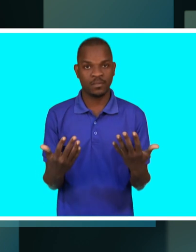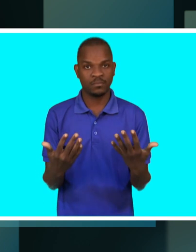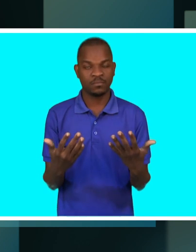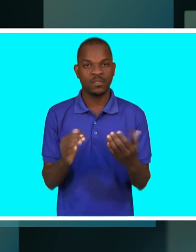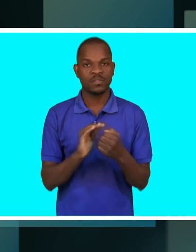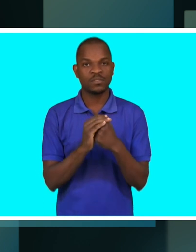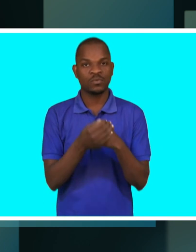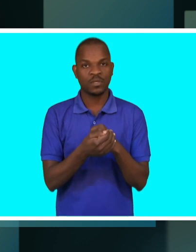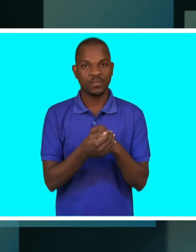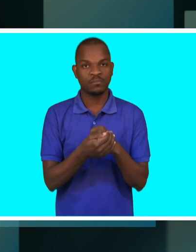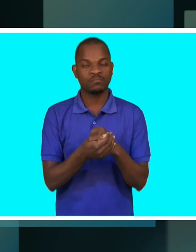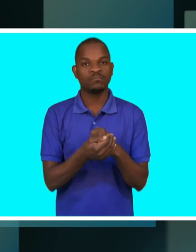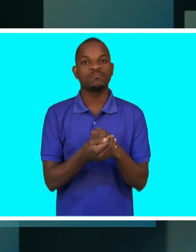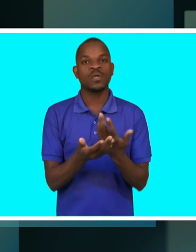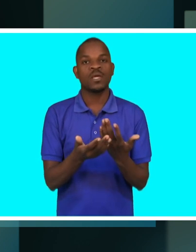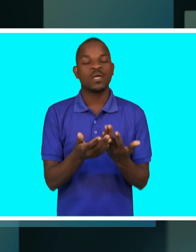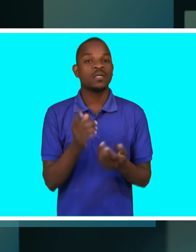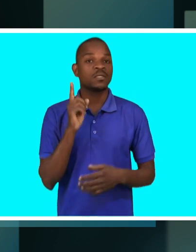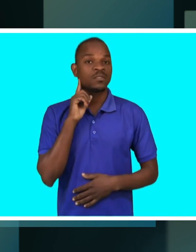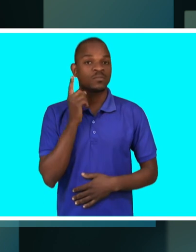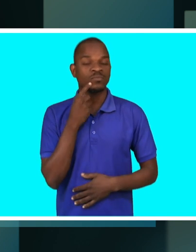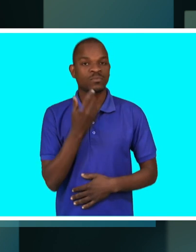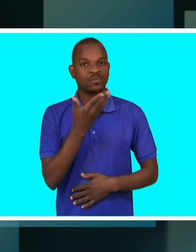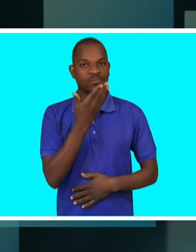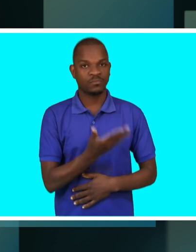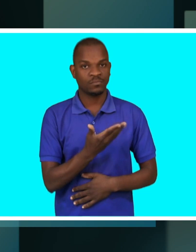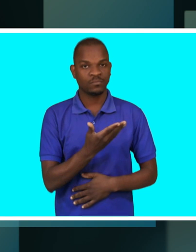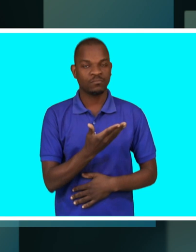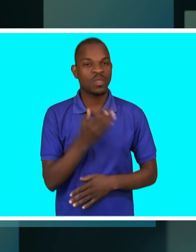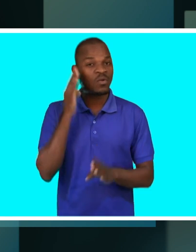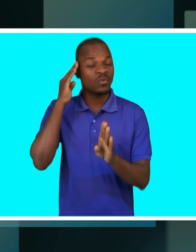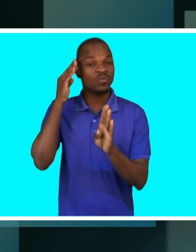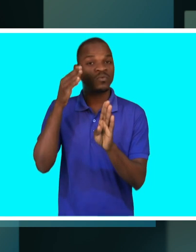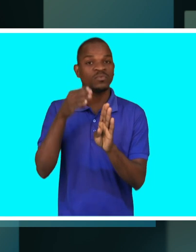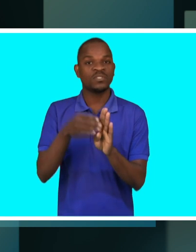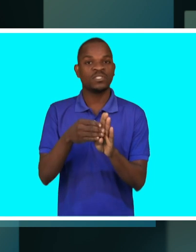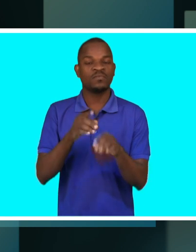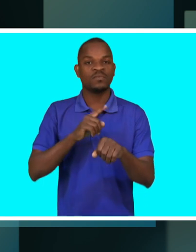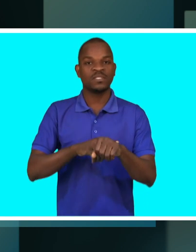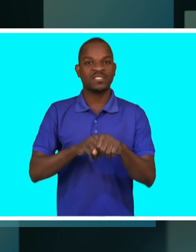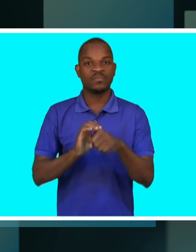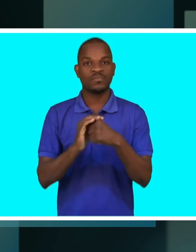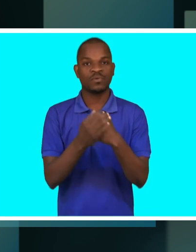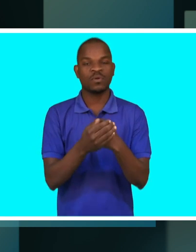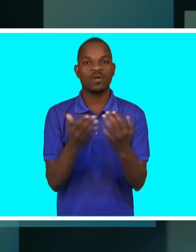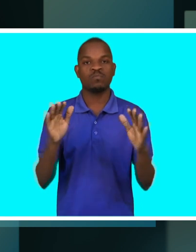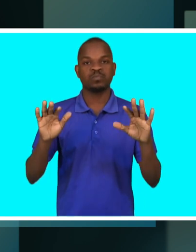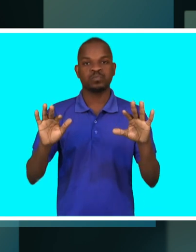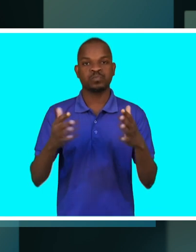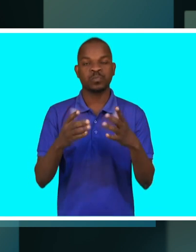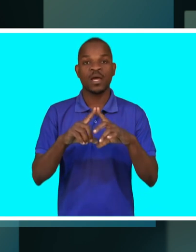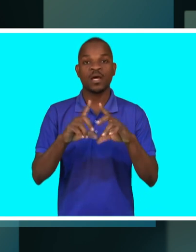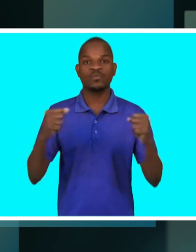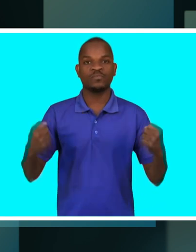de Segurança? Qual é o objetivo concreto deste projeto? O objetivo do Momento de Segurança é